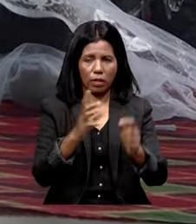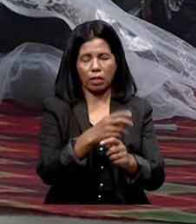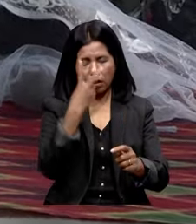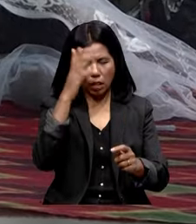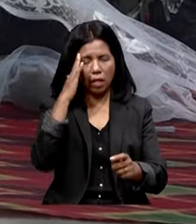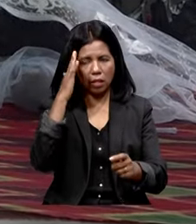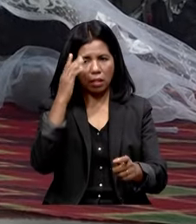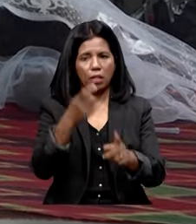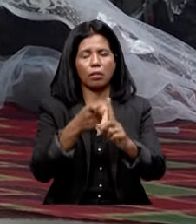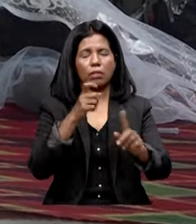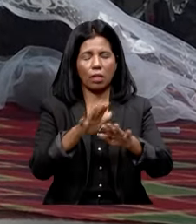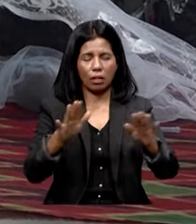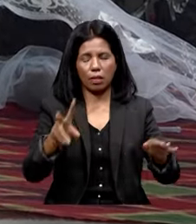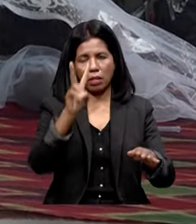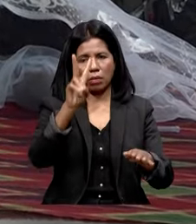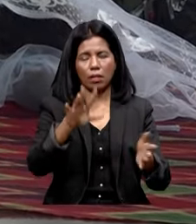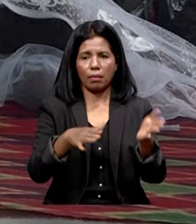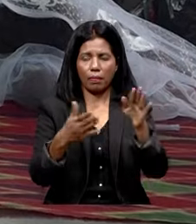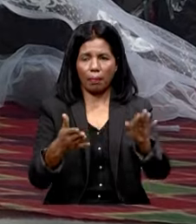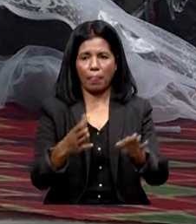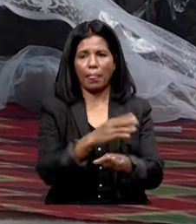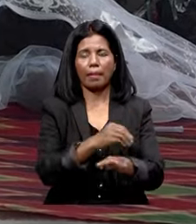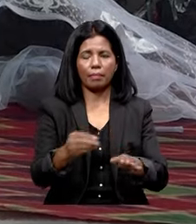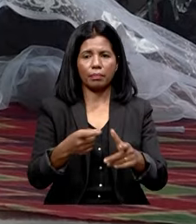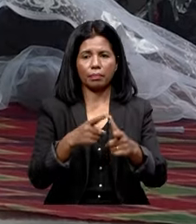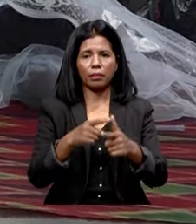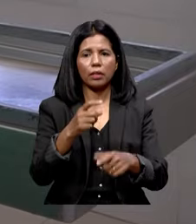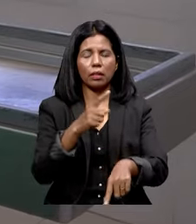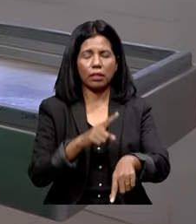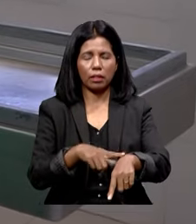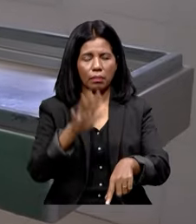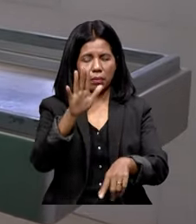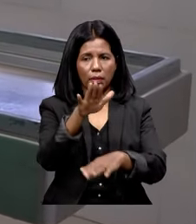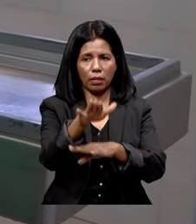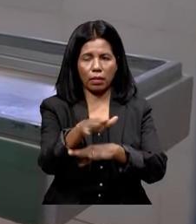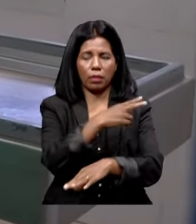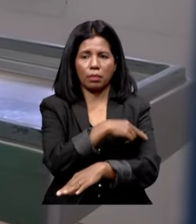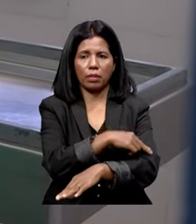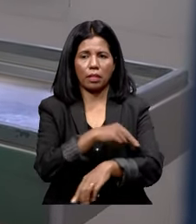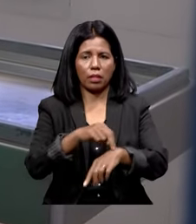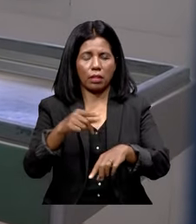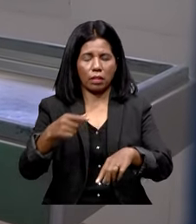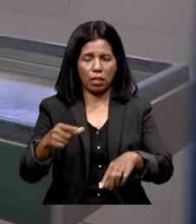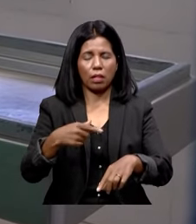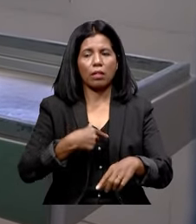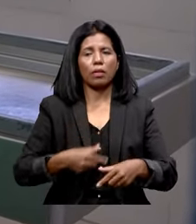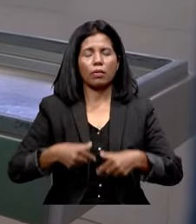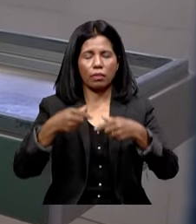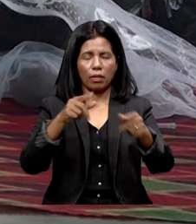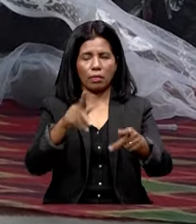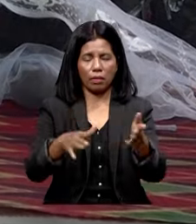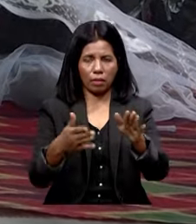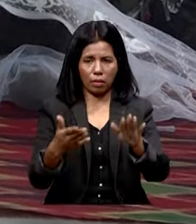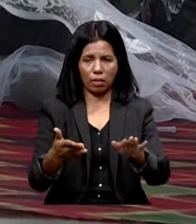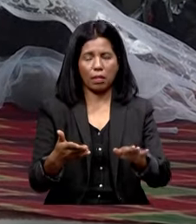hatene motivu husi labarek na iruane mate hafeng hala autopsia ia tuku lima loro kraik hospital nasional no parte forensik entrega mate isin